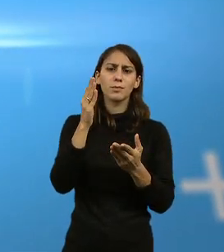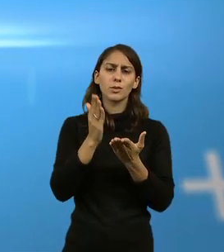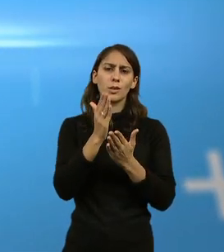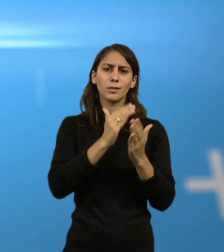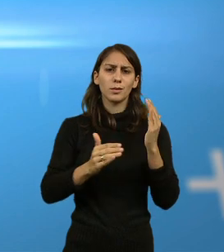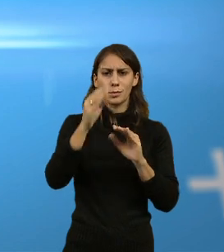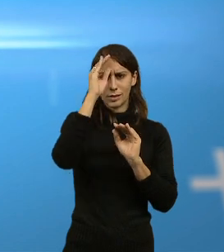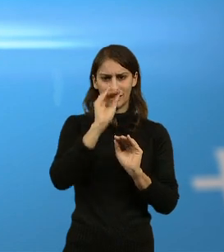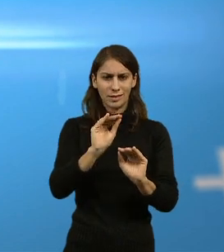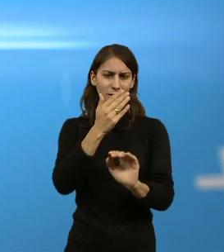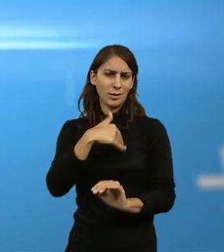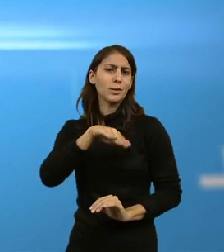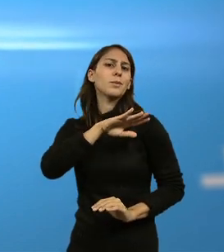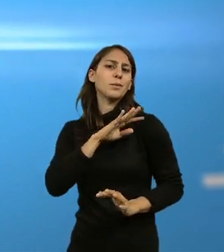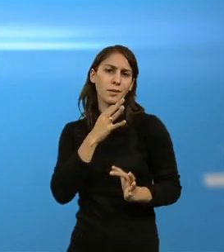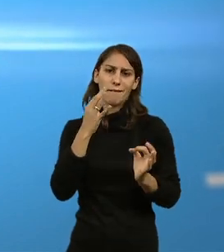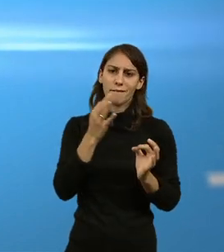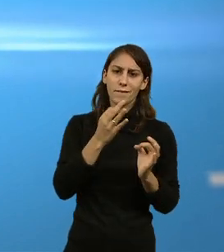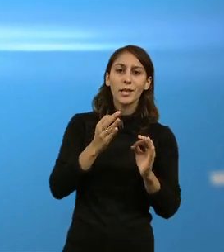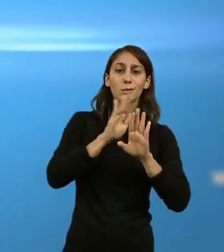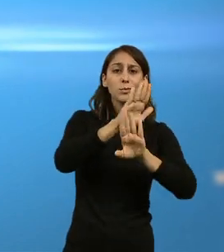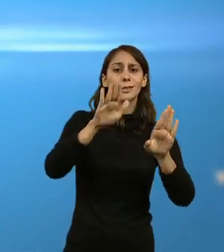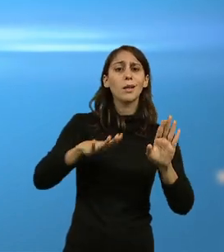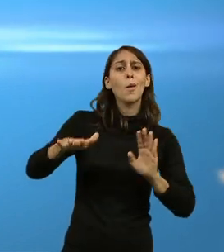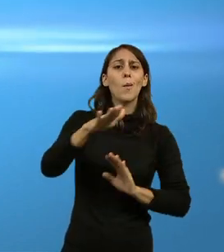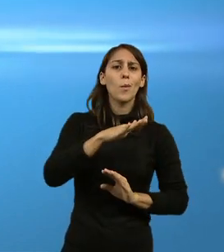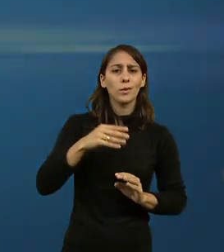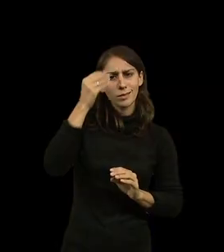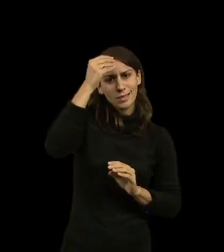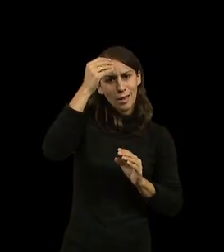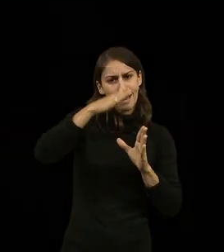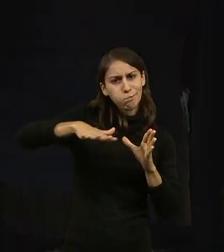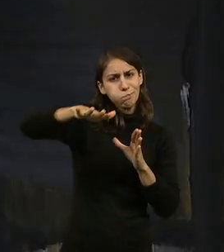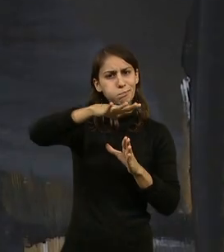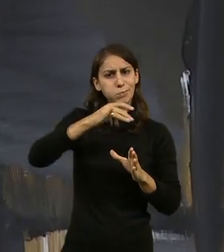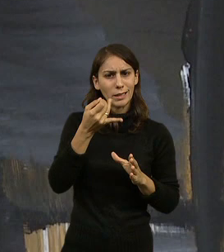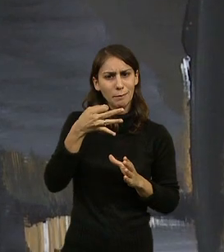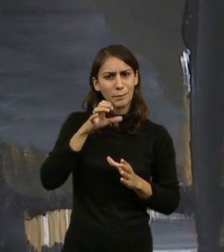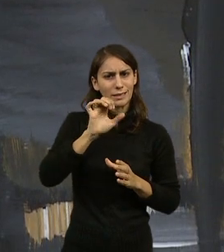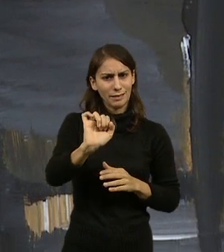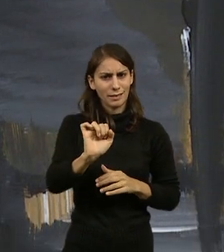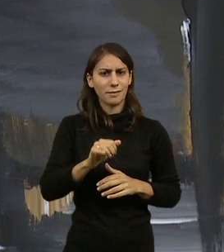Coimbra. Esta exposição esteve no Centro Cultural Penedo da Saudade.